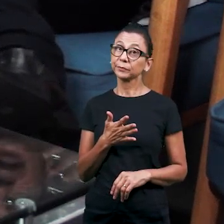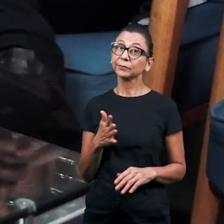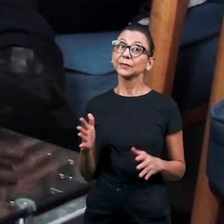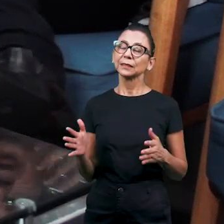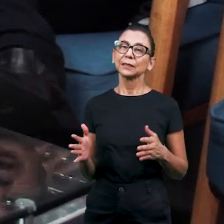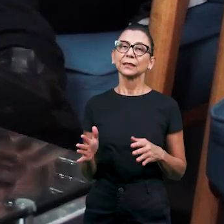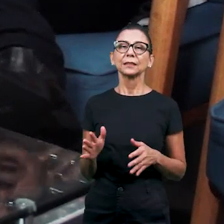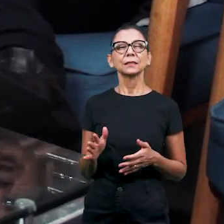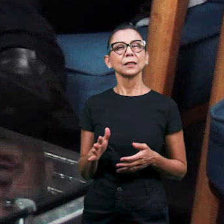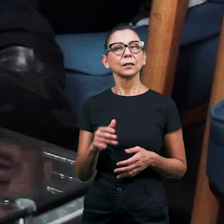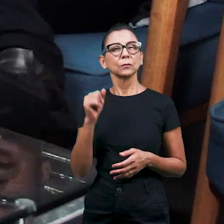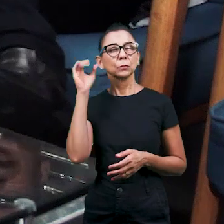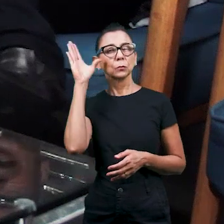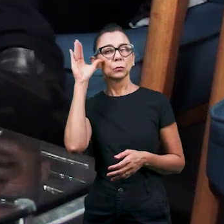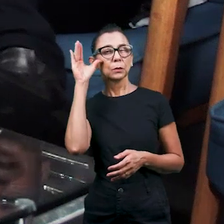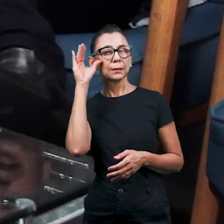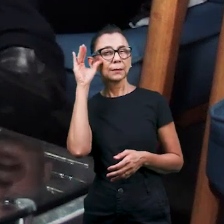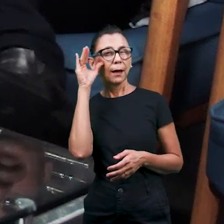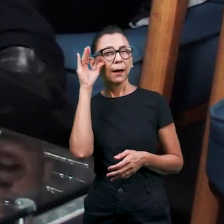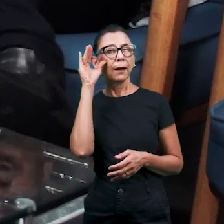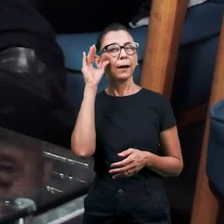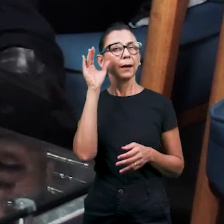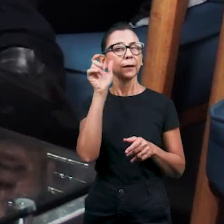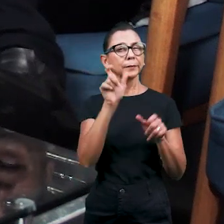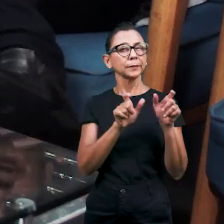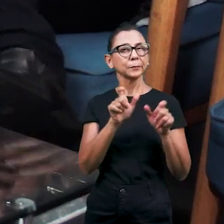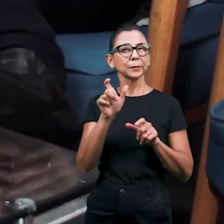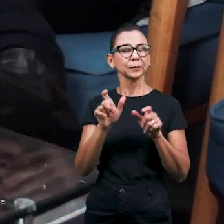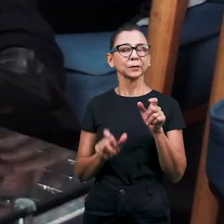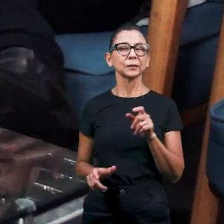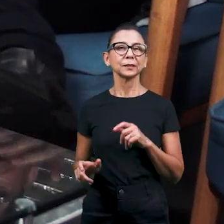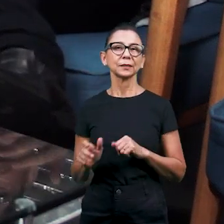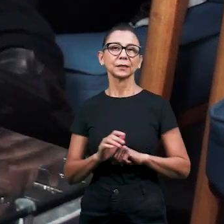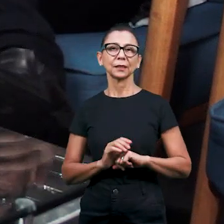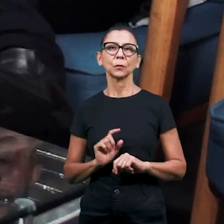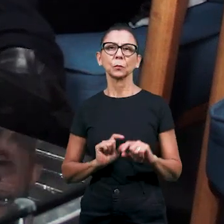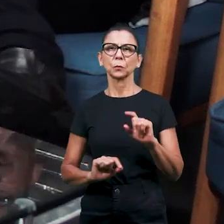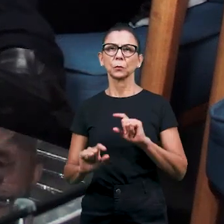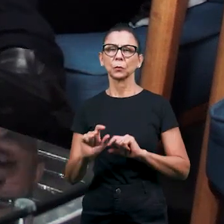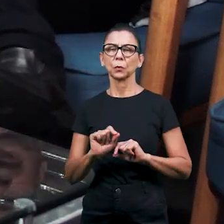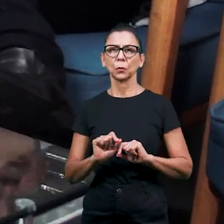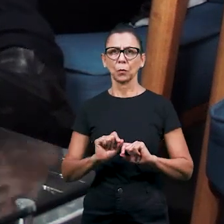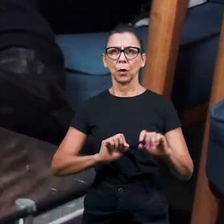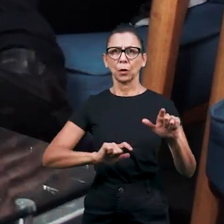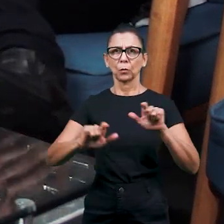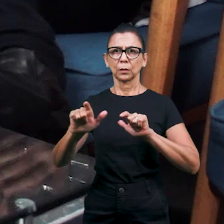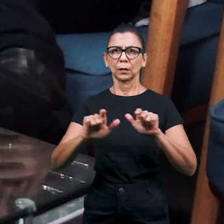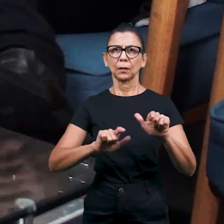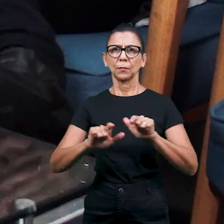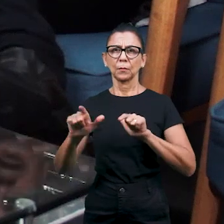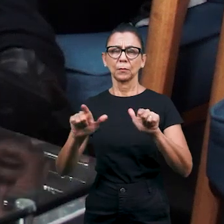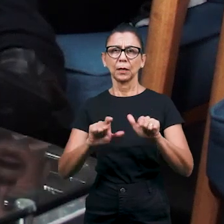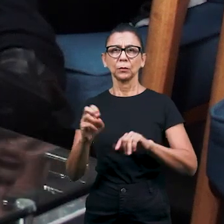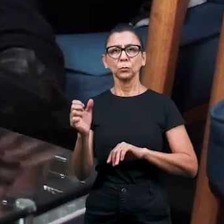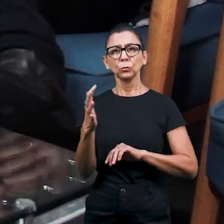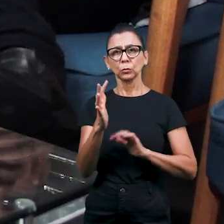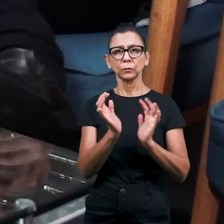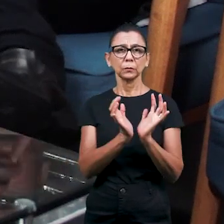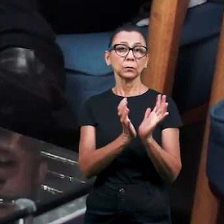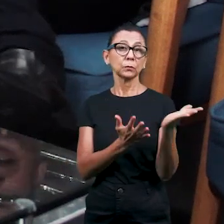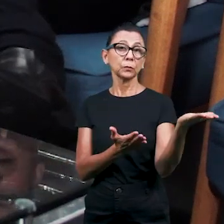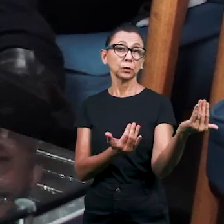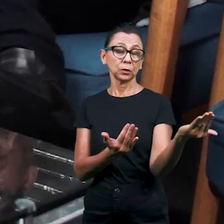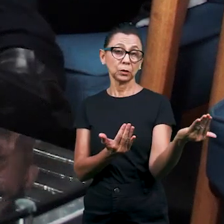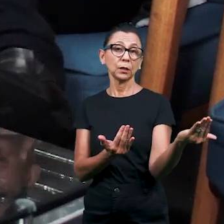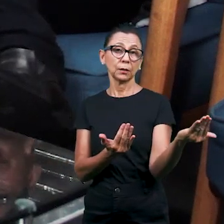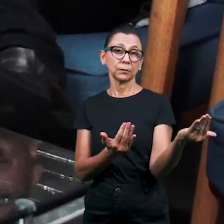está despertando muita curiosidade, que é o trabalho de jovens, o trabalho novo, recente, que a Igreja